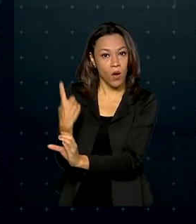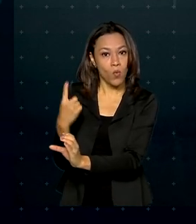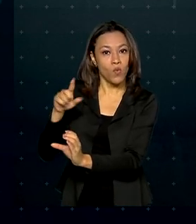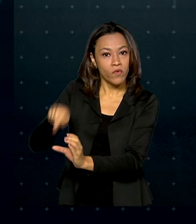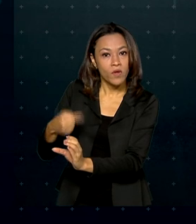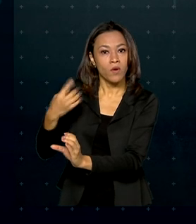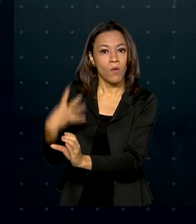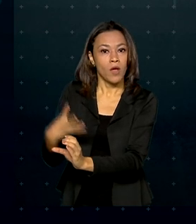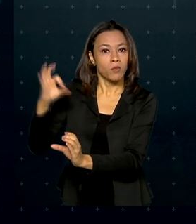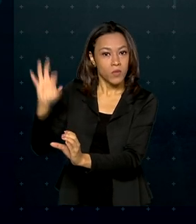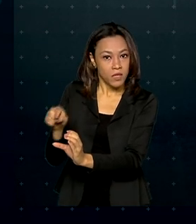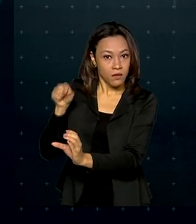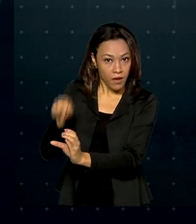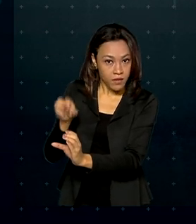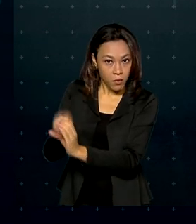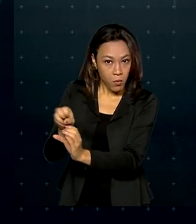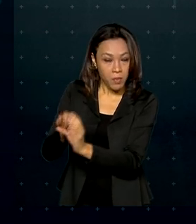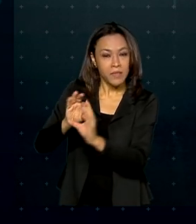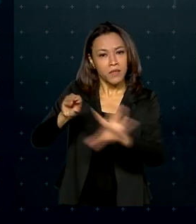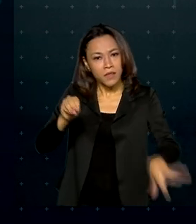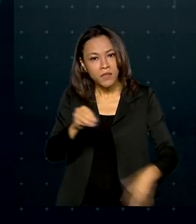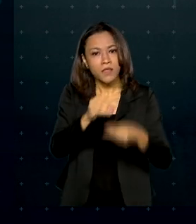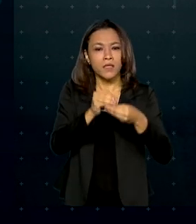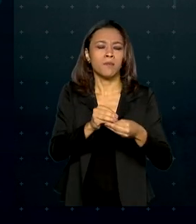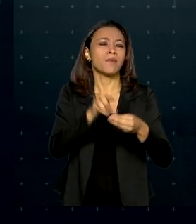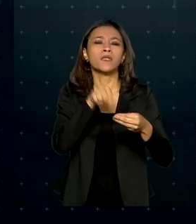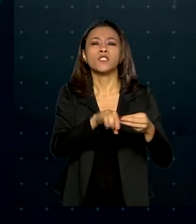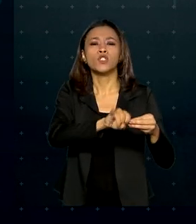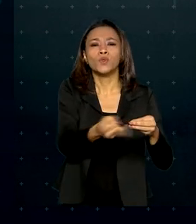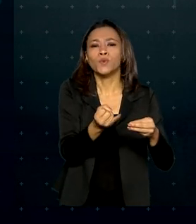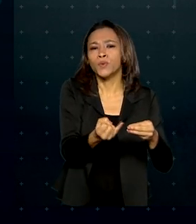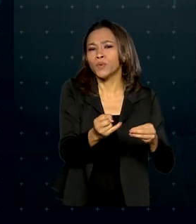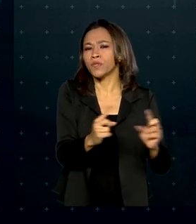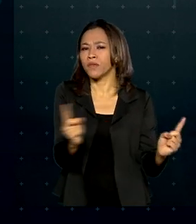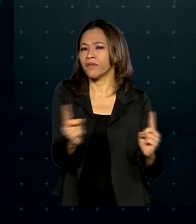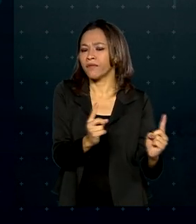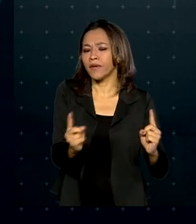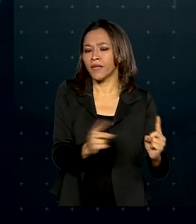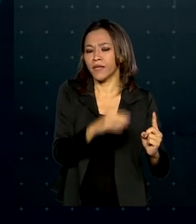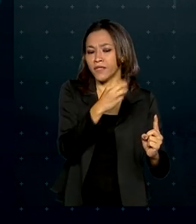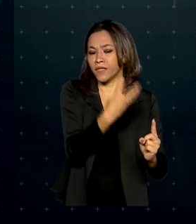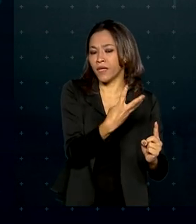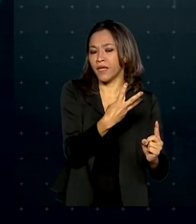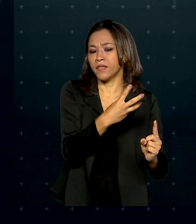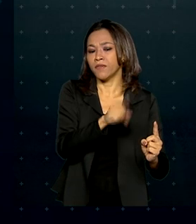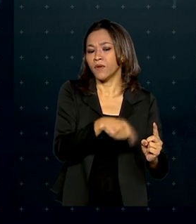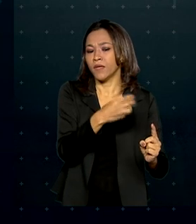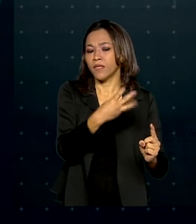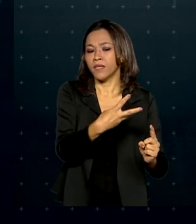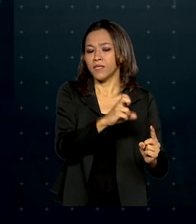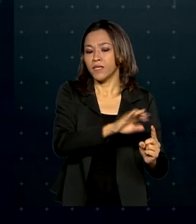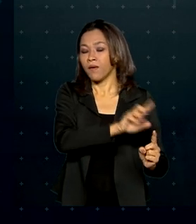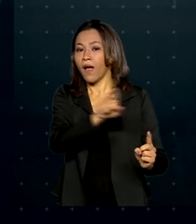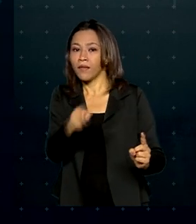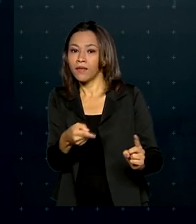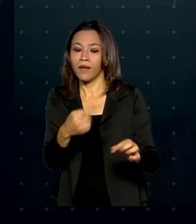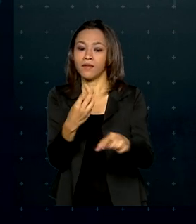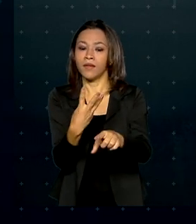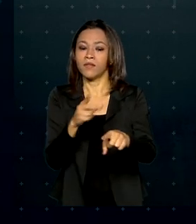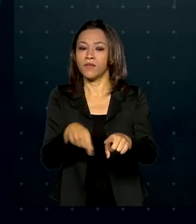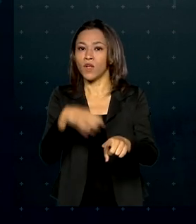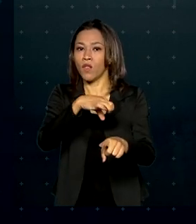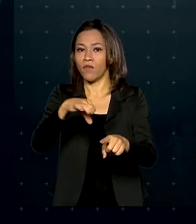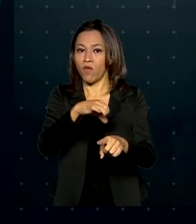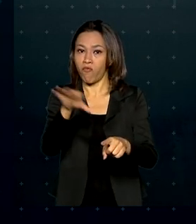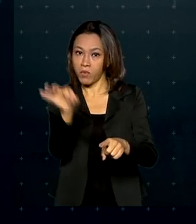,4%, e mais uma taxa de juros que varia entre 3,35% e 3,99%.